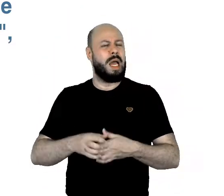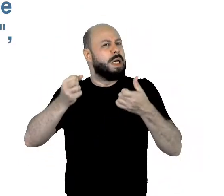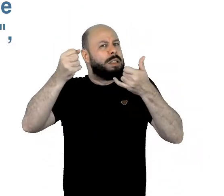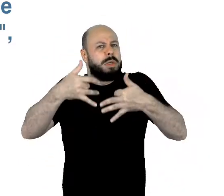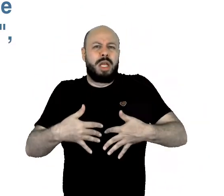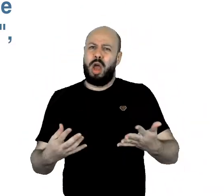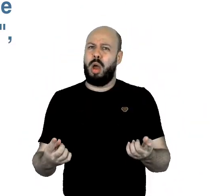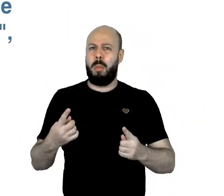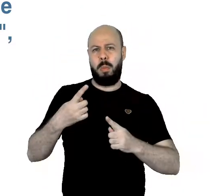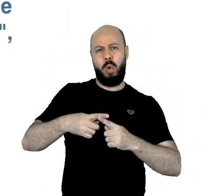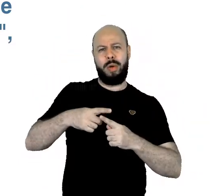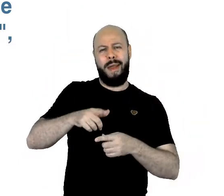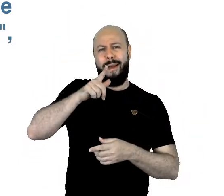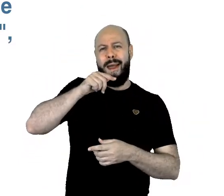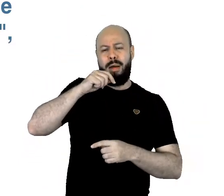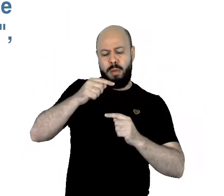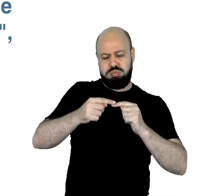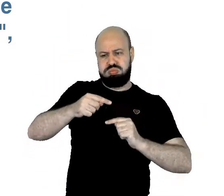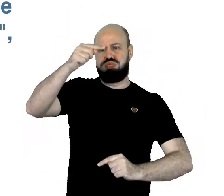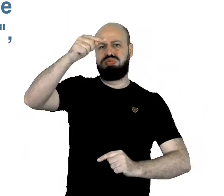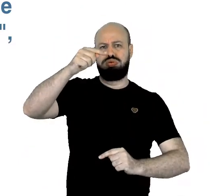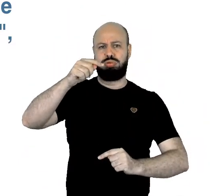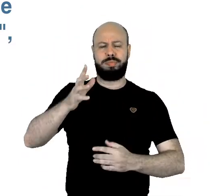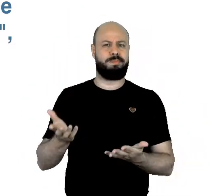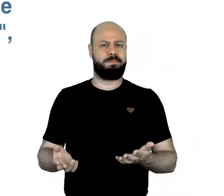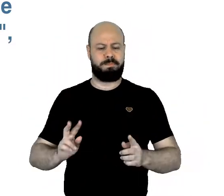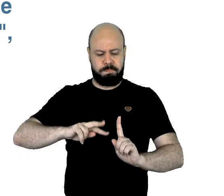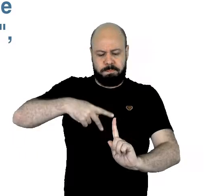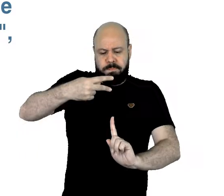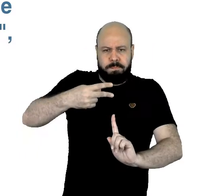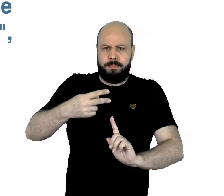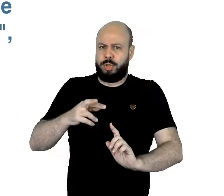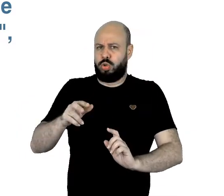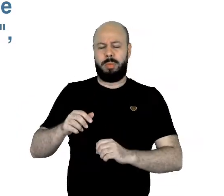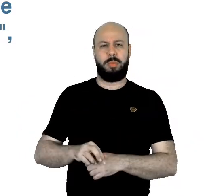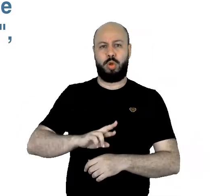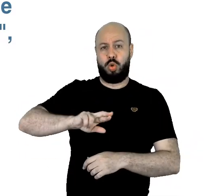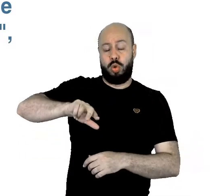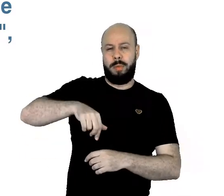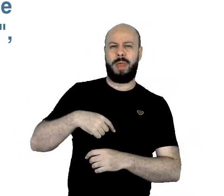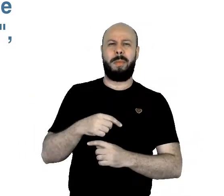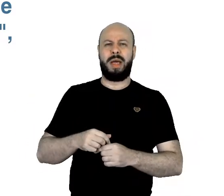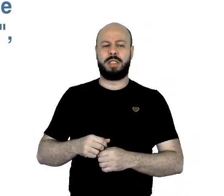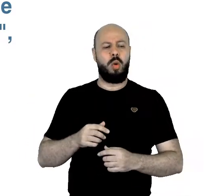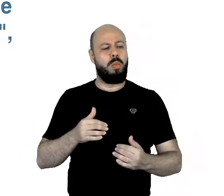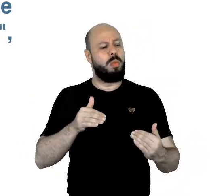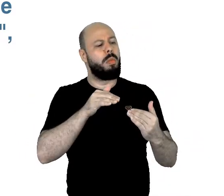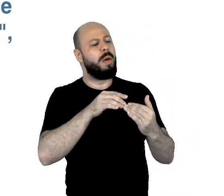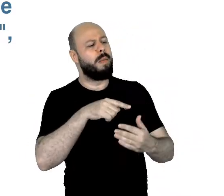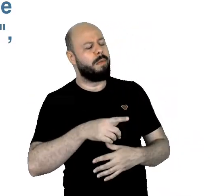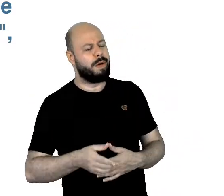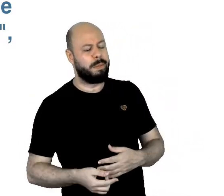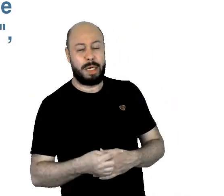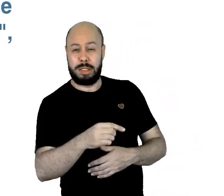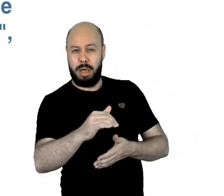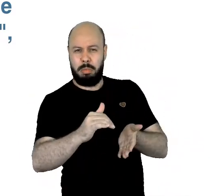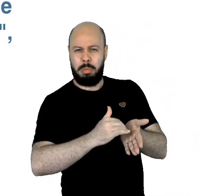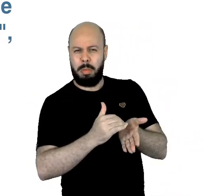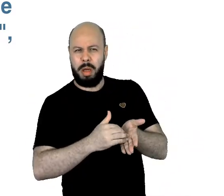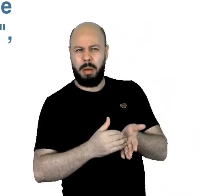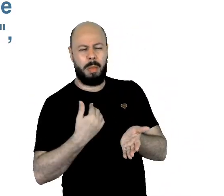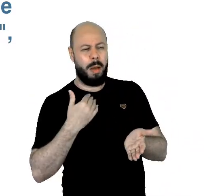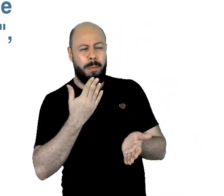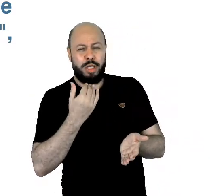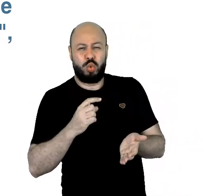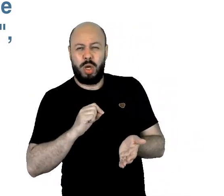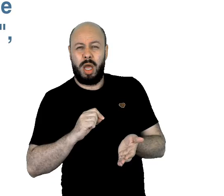vir uma conta tão alta dessas. Entrei em contato com eles, porém, a atendente pediu para